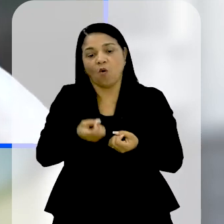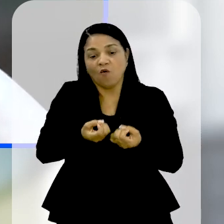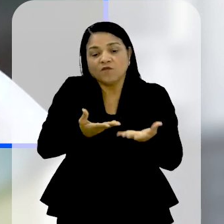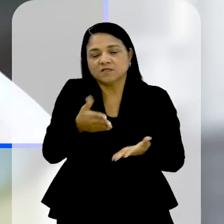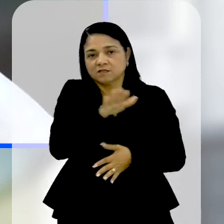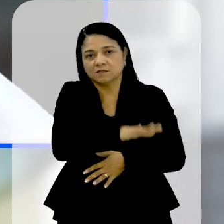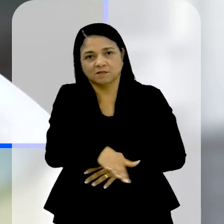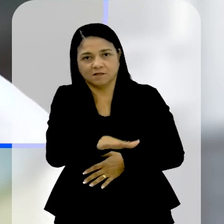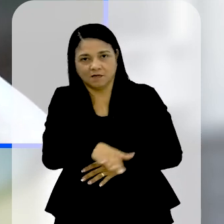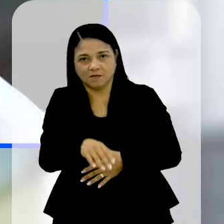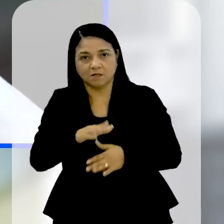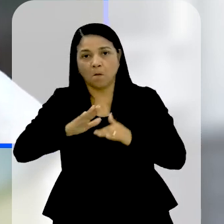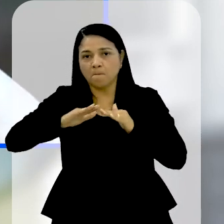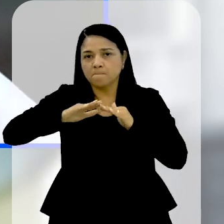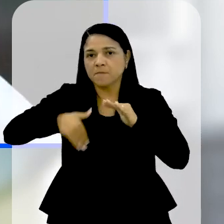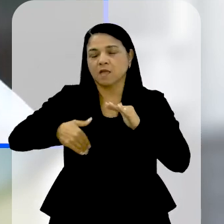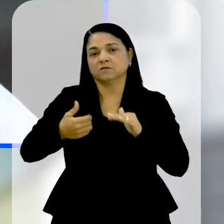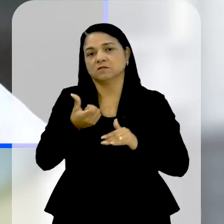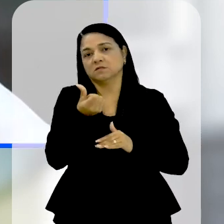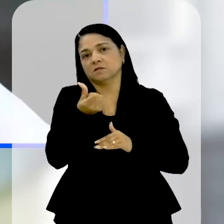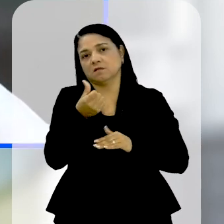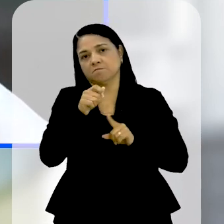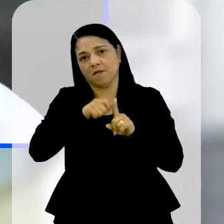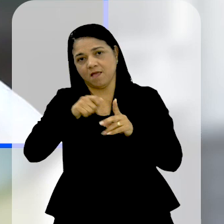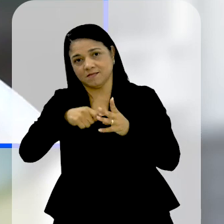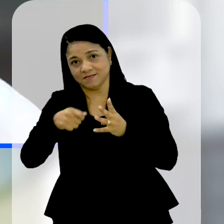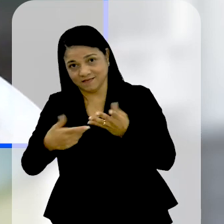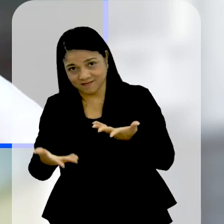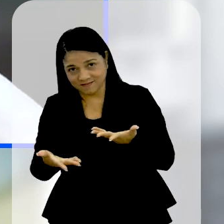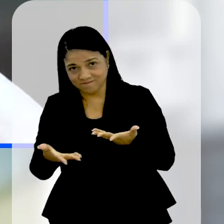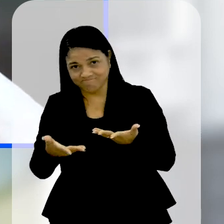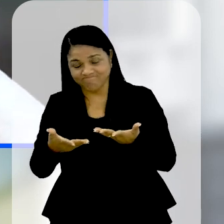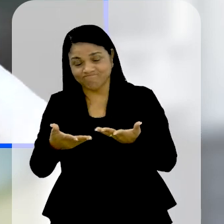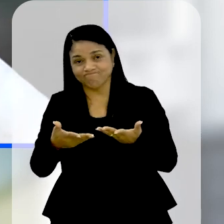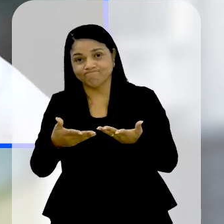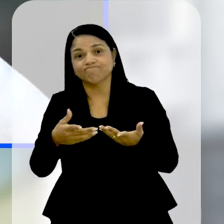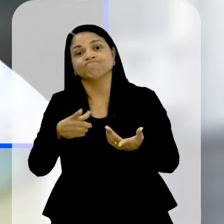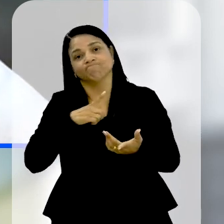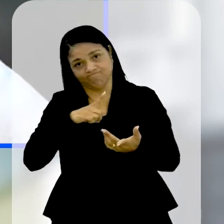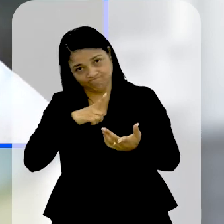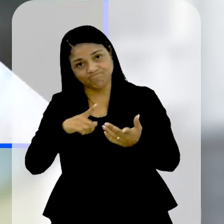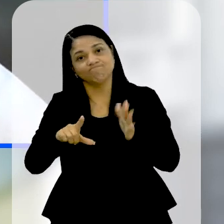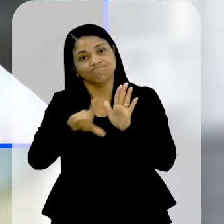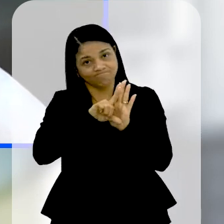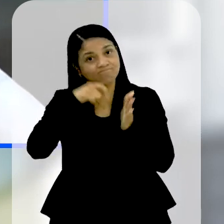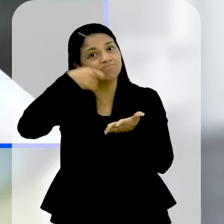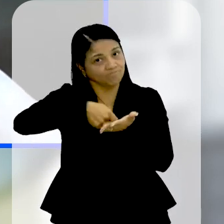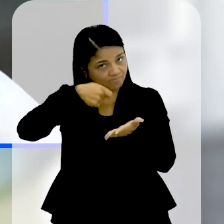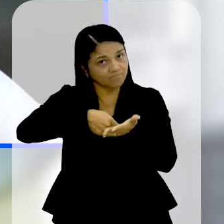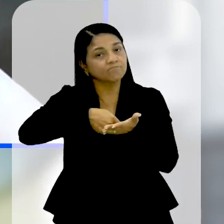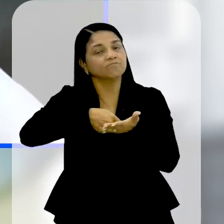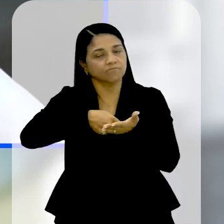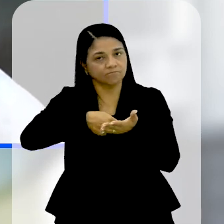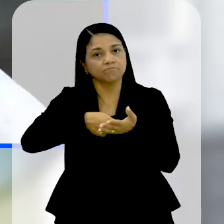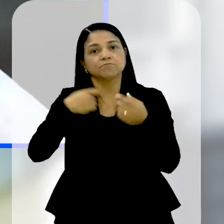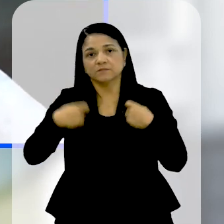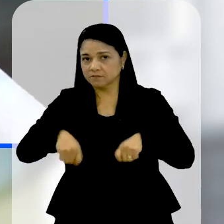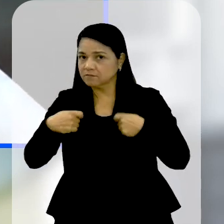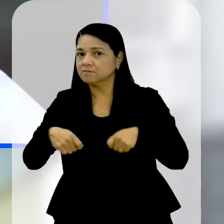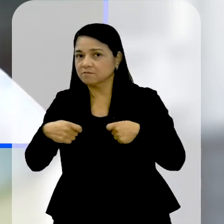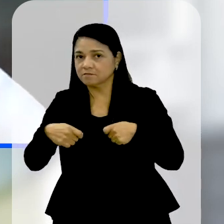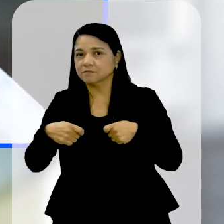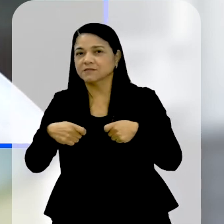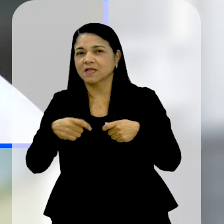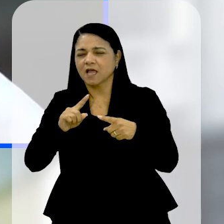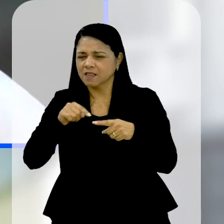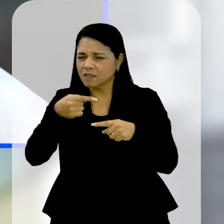alimento oferecido para crianças com menos de 6 meses. E isso deveria existir, né? Porque